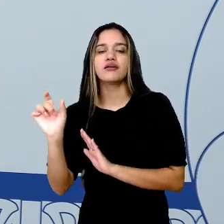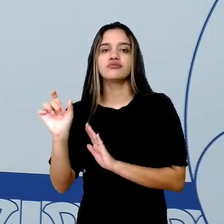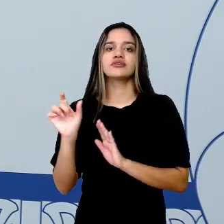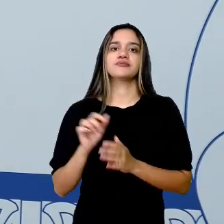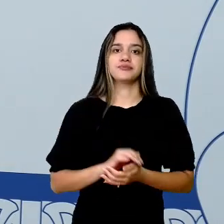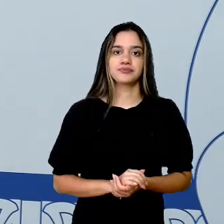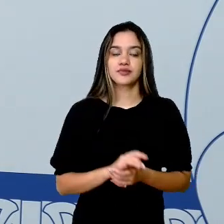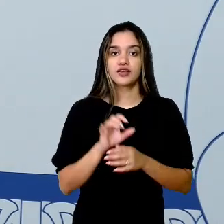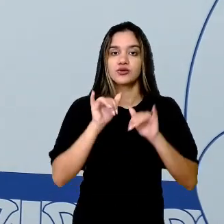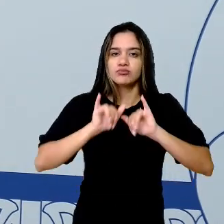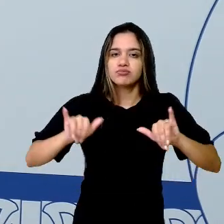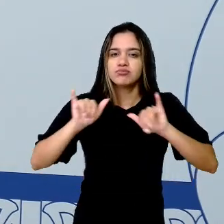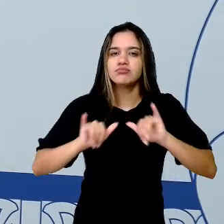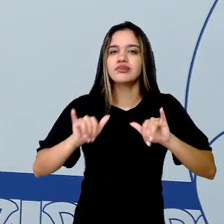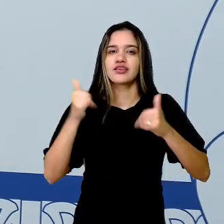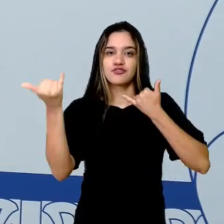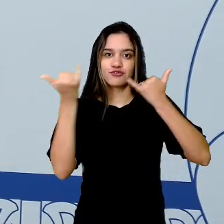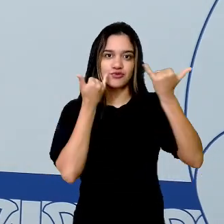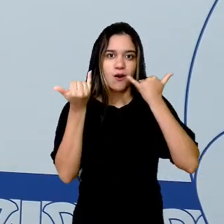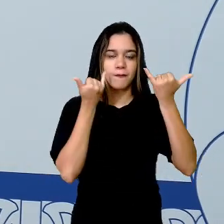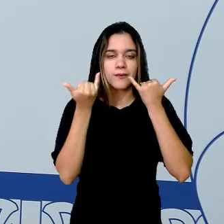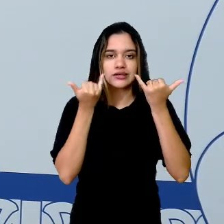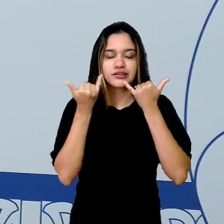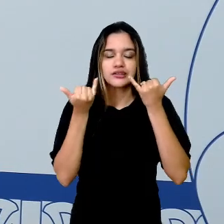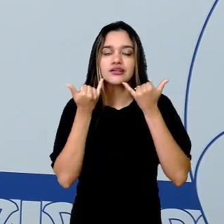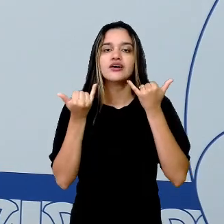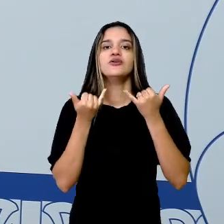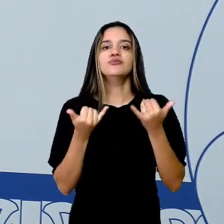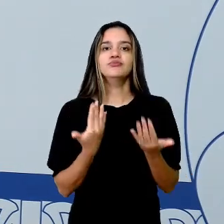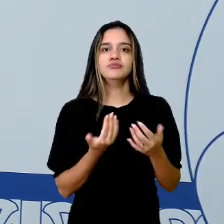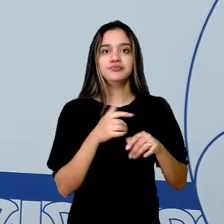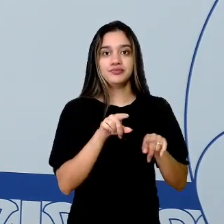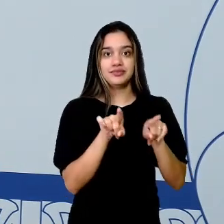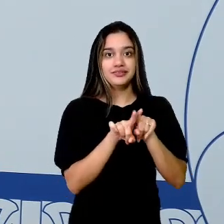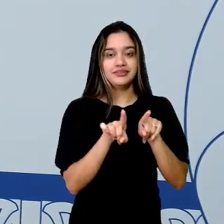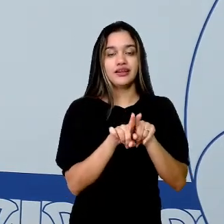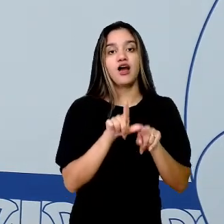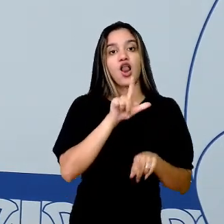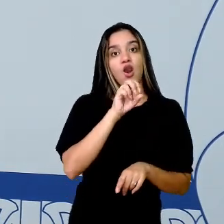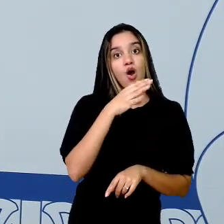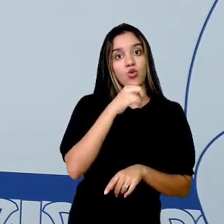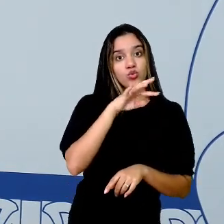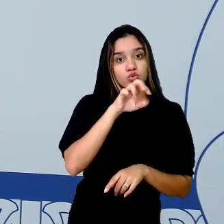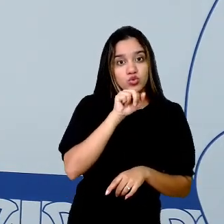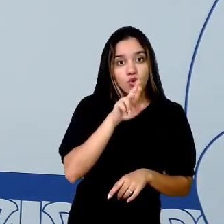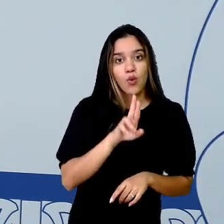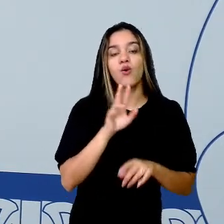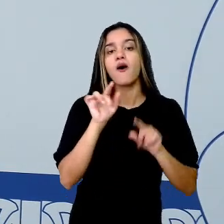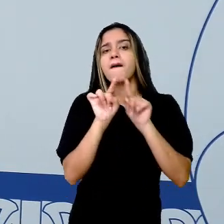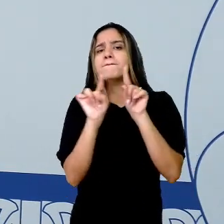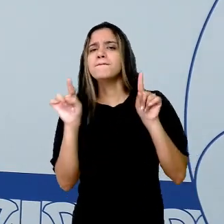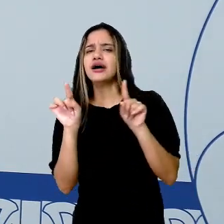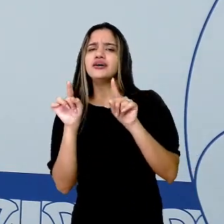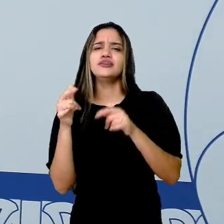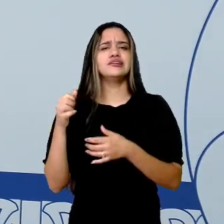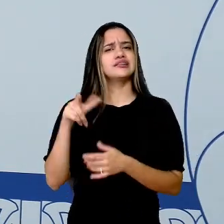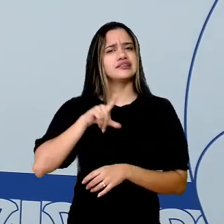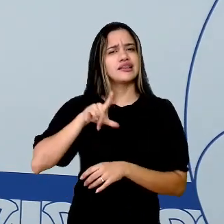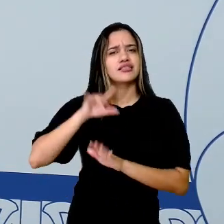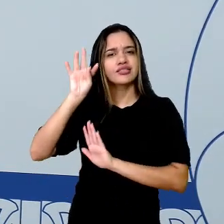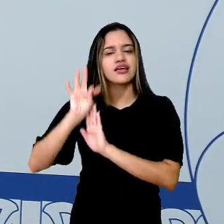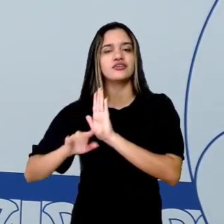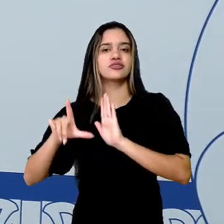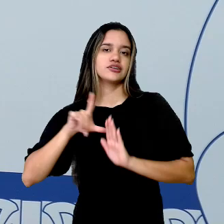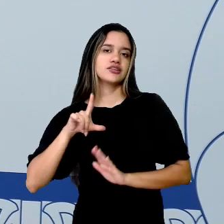mensagens eles trazem informações do locutor para o interlocutor mas os textos que têm imagens eles